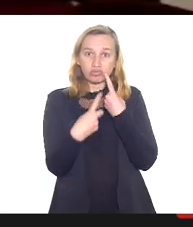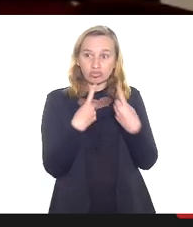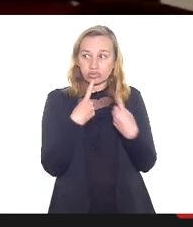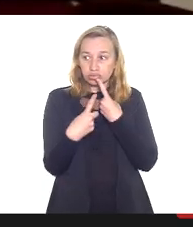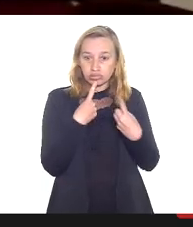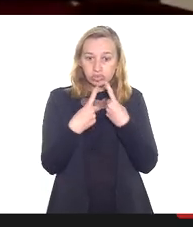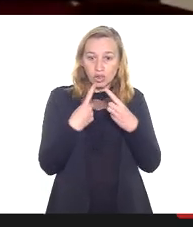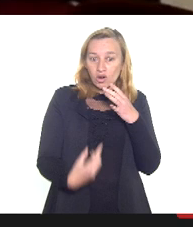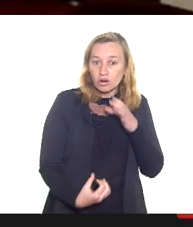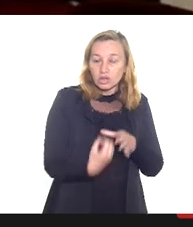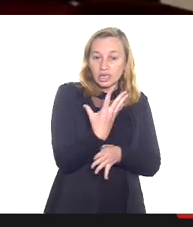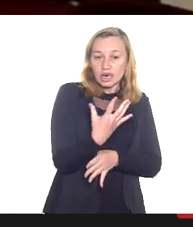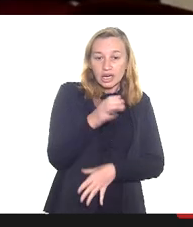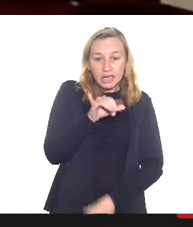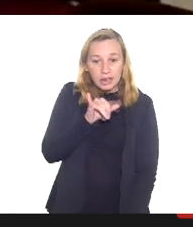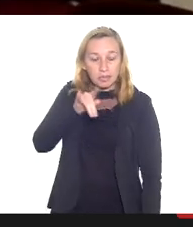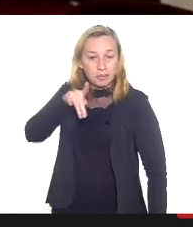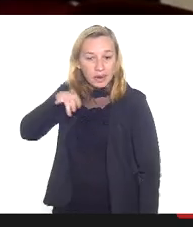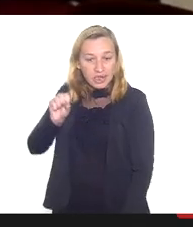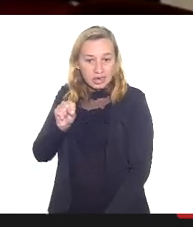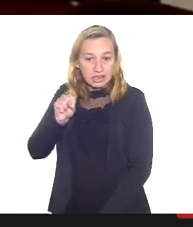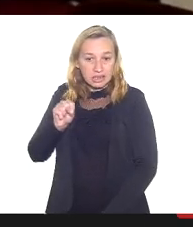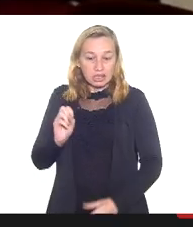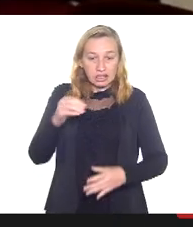Foram criados comitês nas escolas, tá?